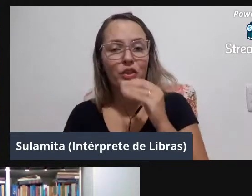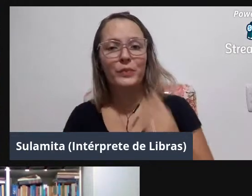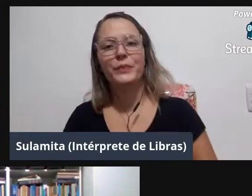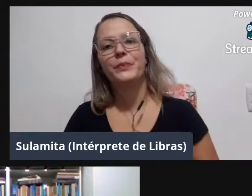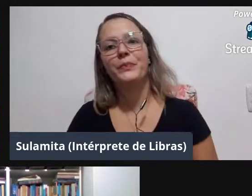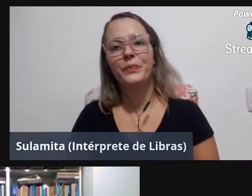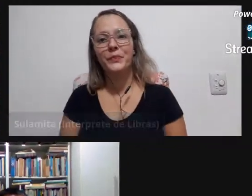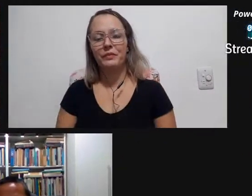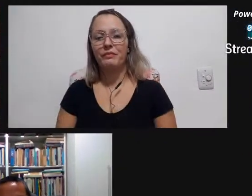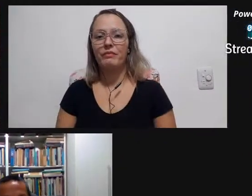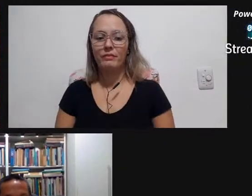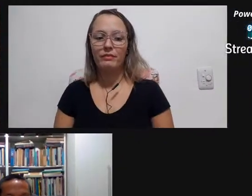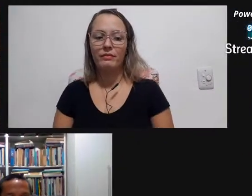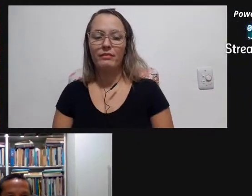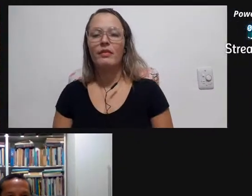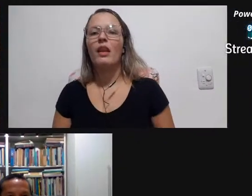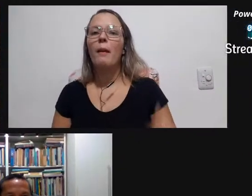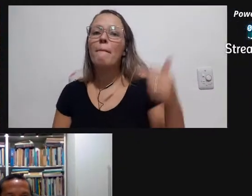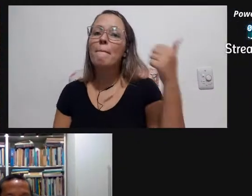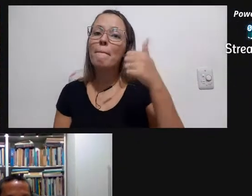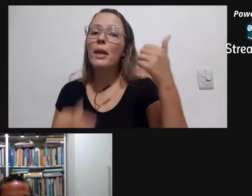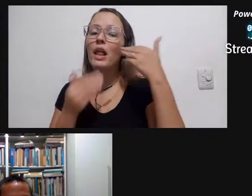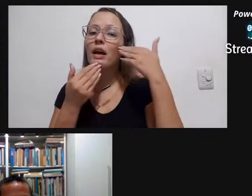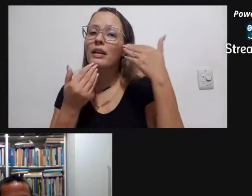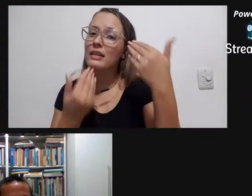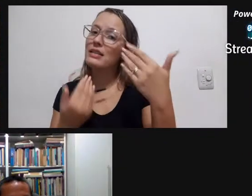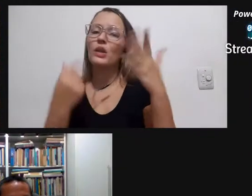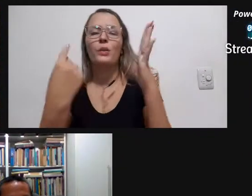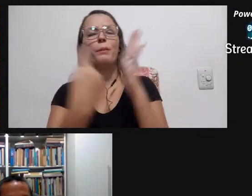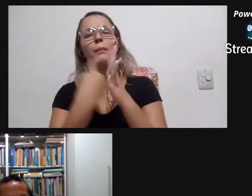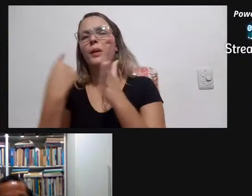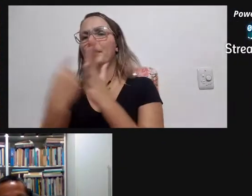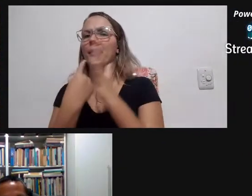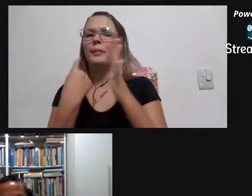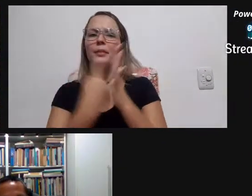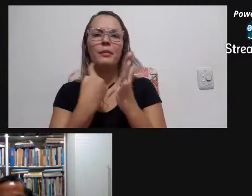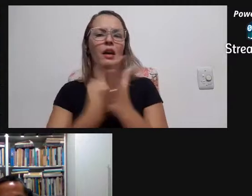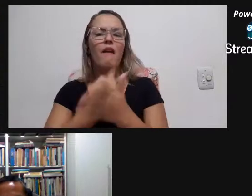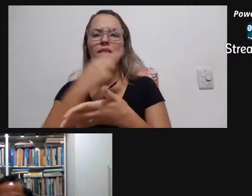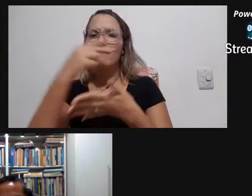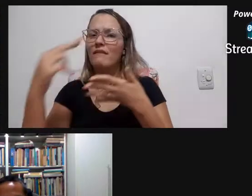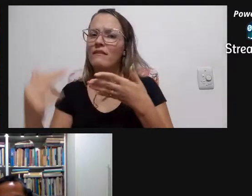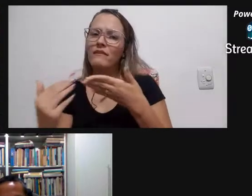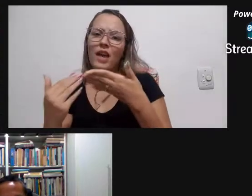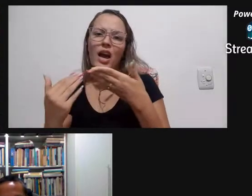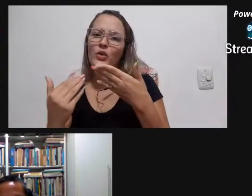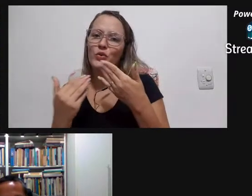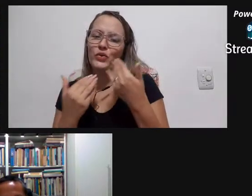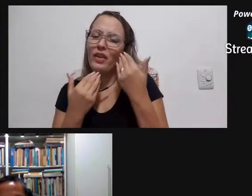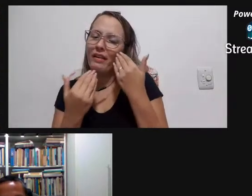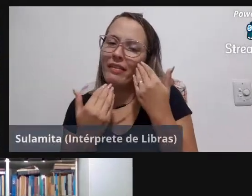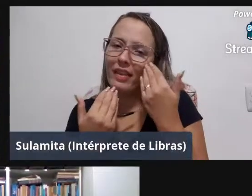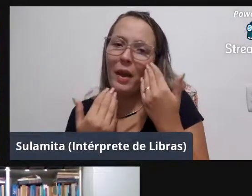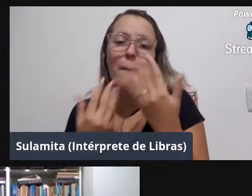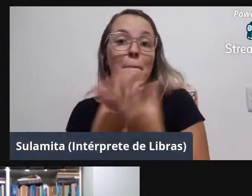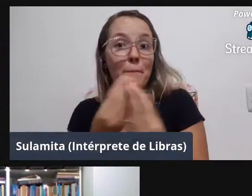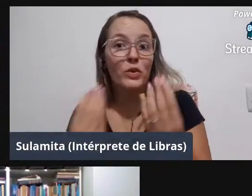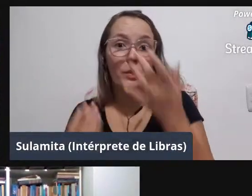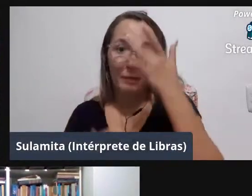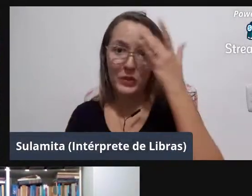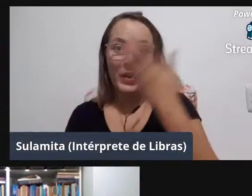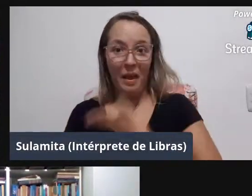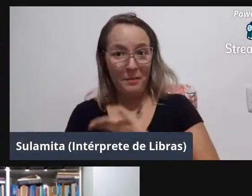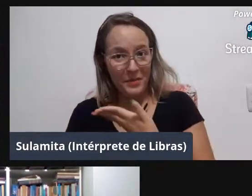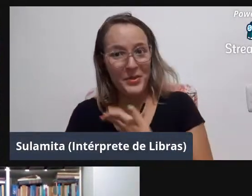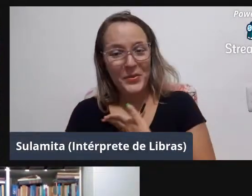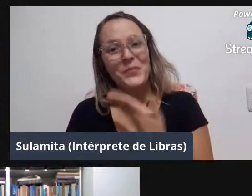Bom, primeiro eu agradeço muito as perguntas, né, aos elogios, comentários. A maioria é meus amigos, viu, gente? São meus amigos, por isso